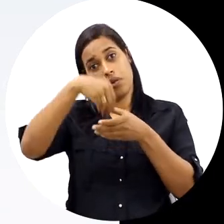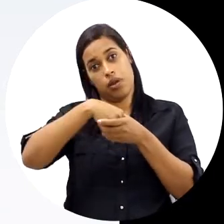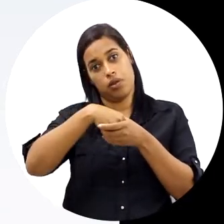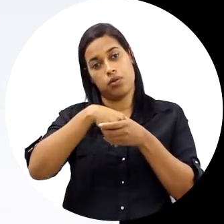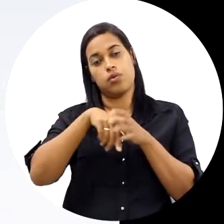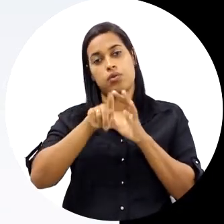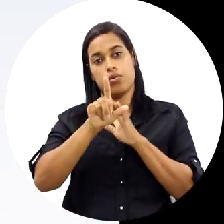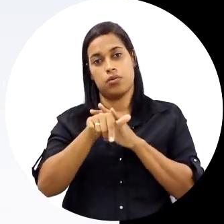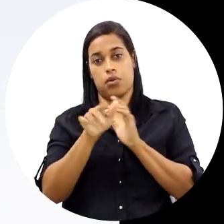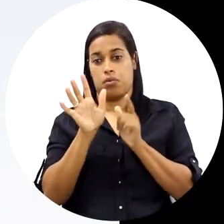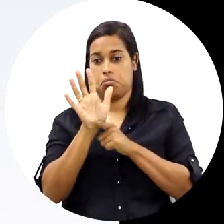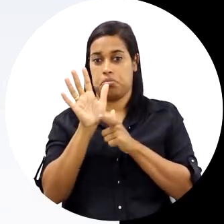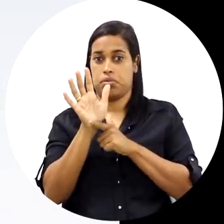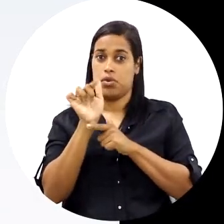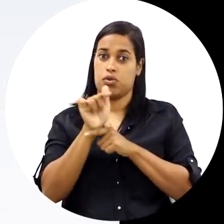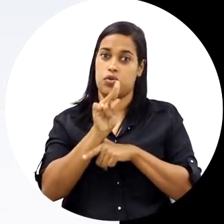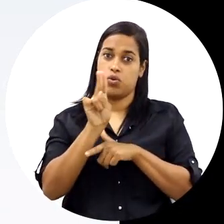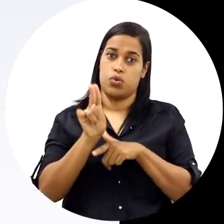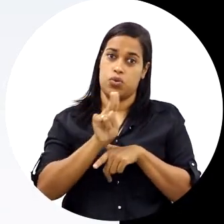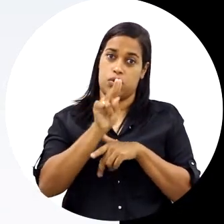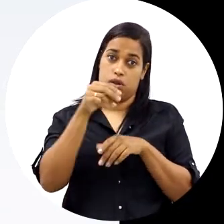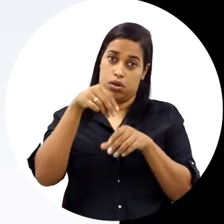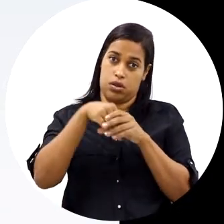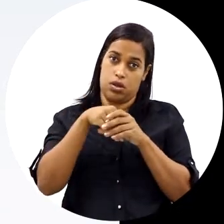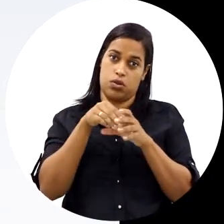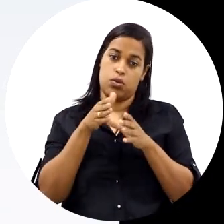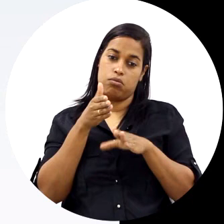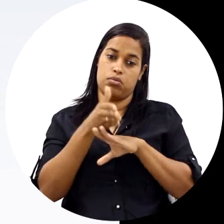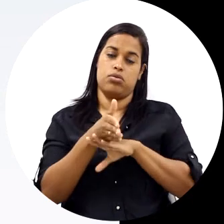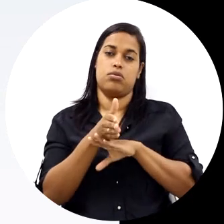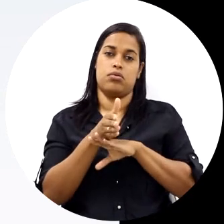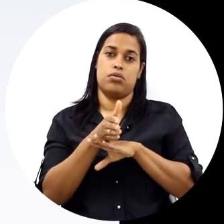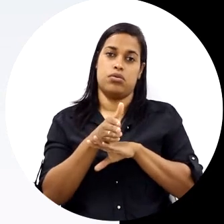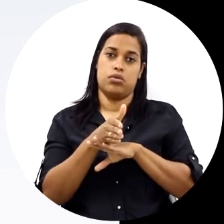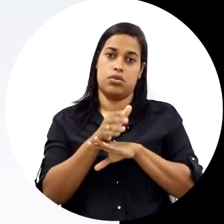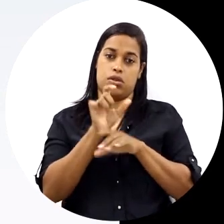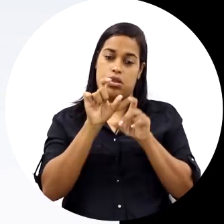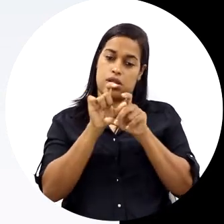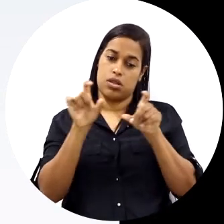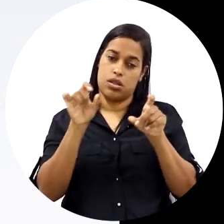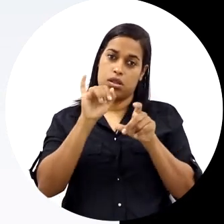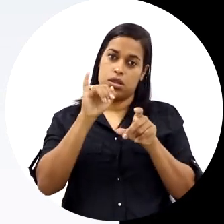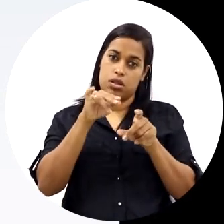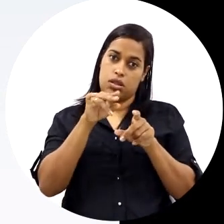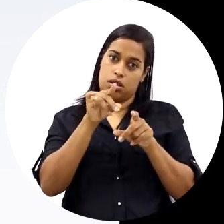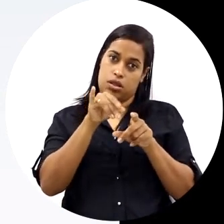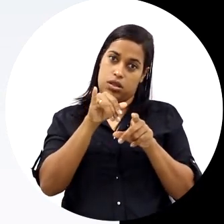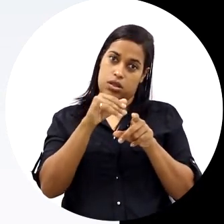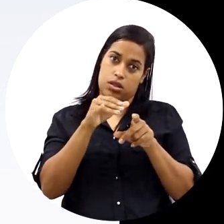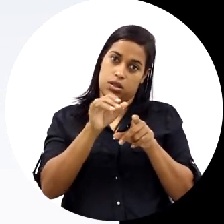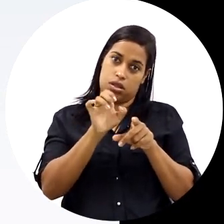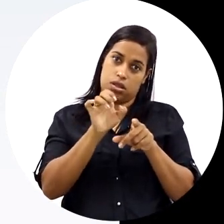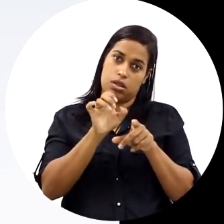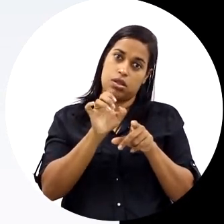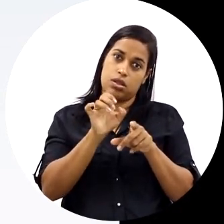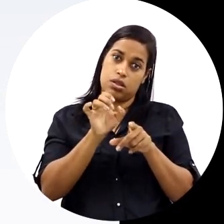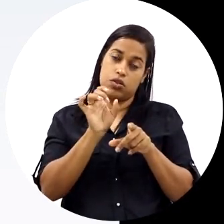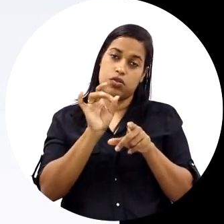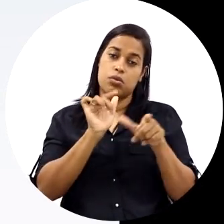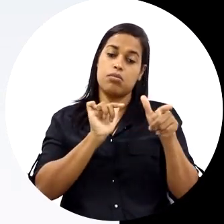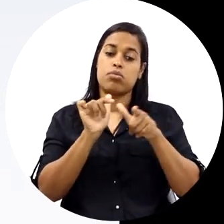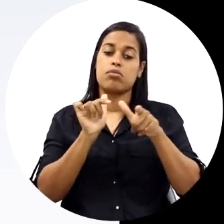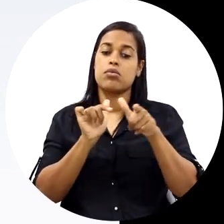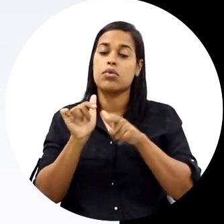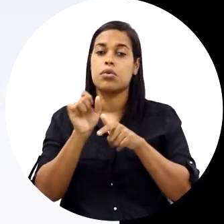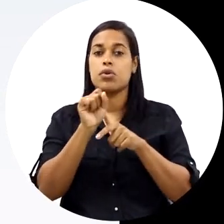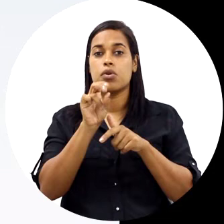documento. Para isso, a gente utiliza, dentro do menu Inserir, a opção Índice. Então, nessa opção Índice é basicamente para se trabalhar